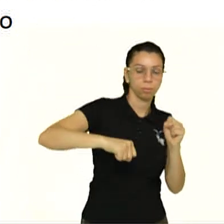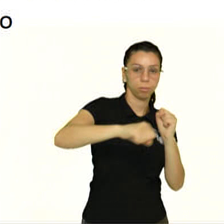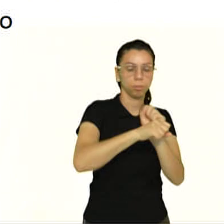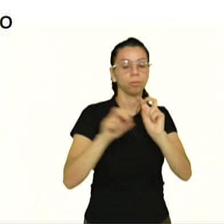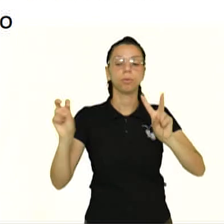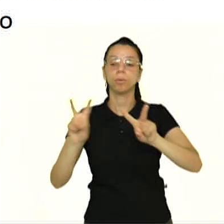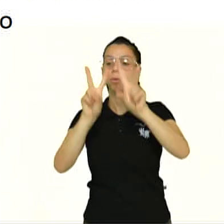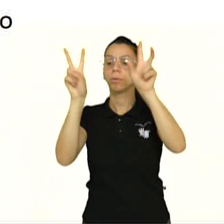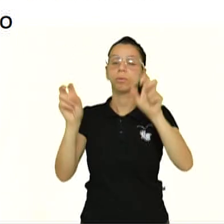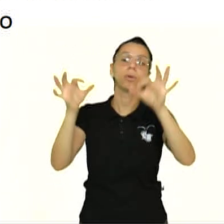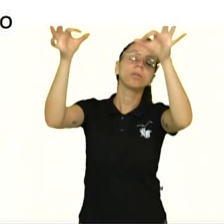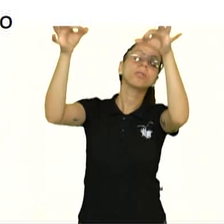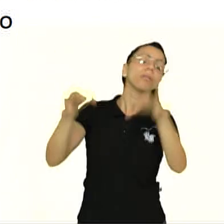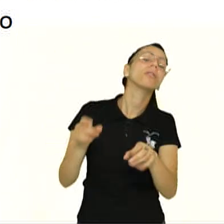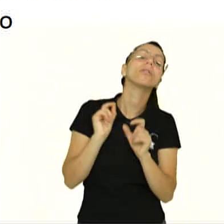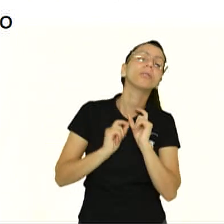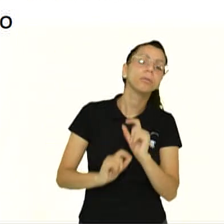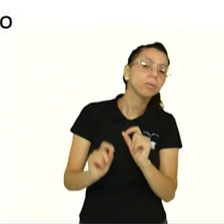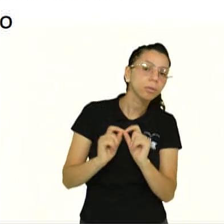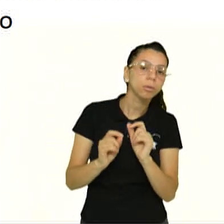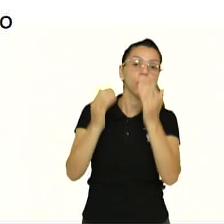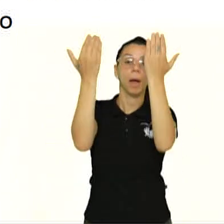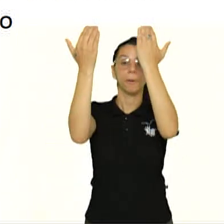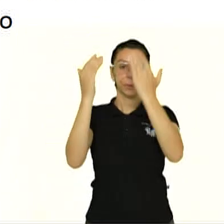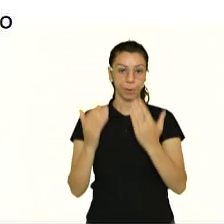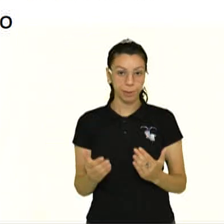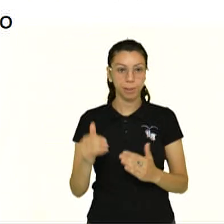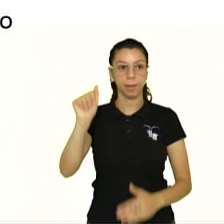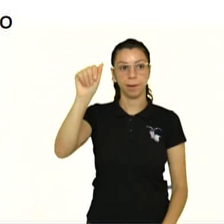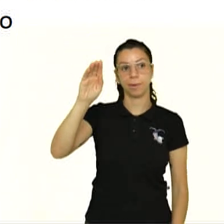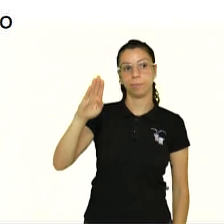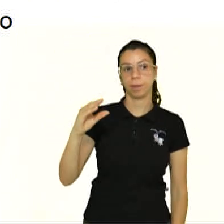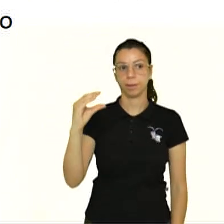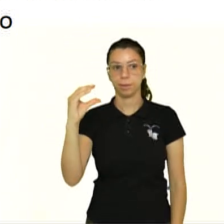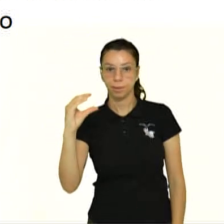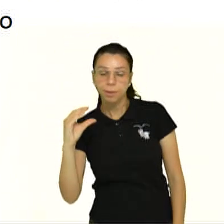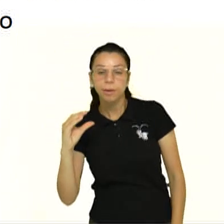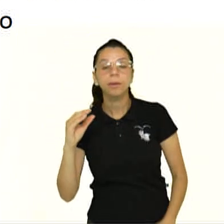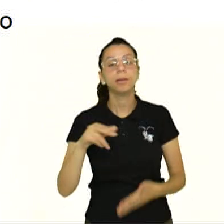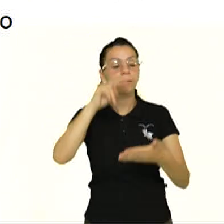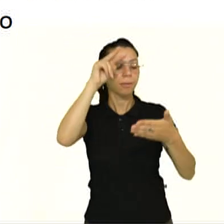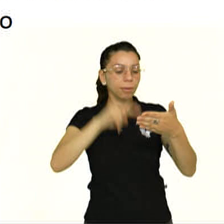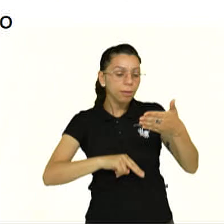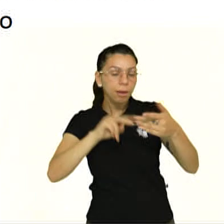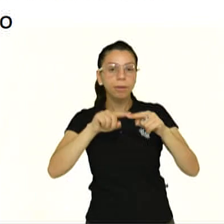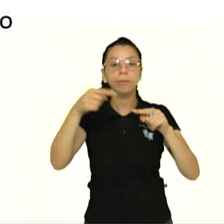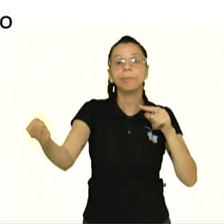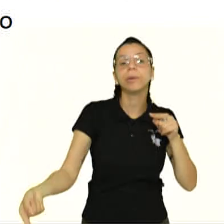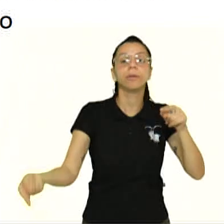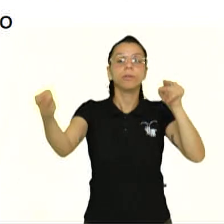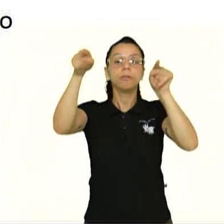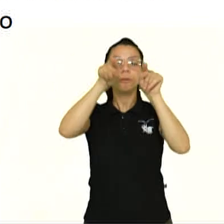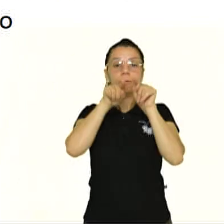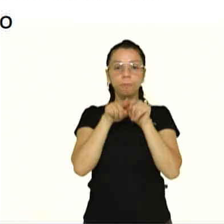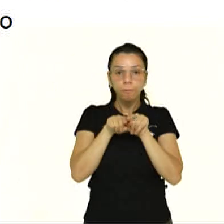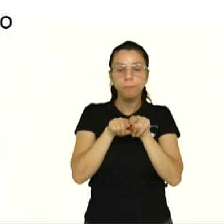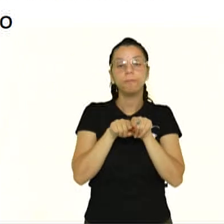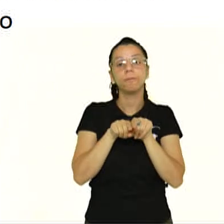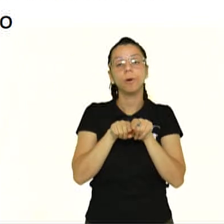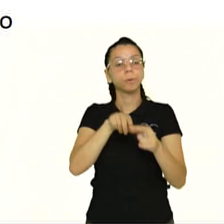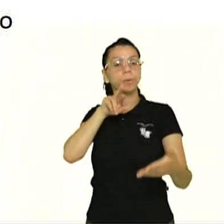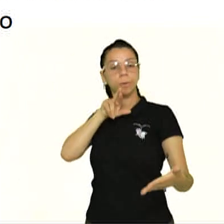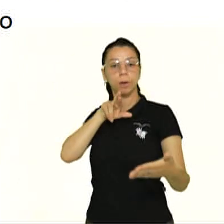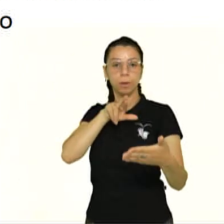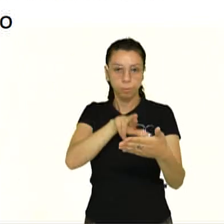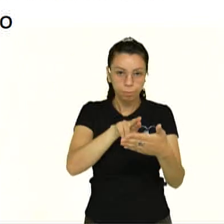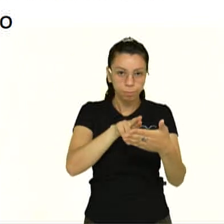correto afirmar que analise bem as alternativas, releia o enunciado e voltamos já com